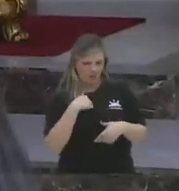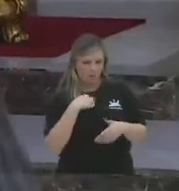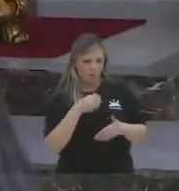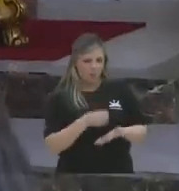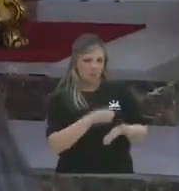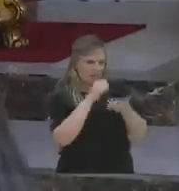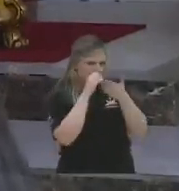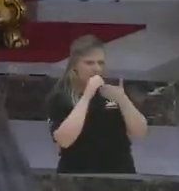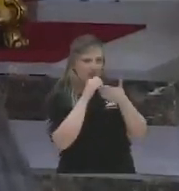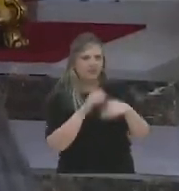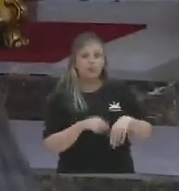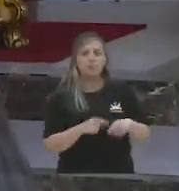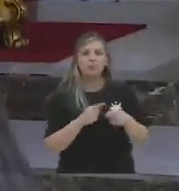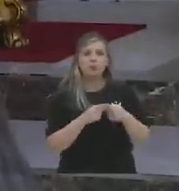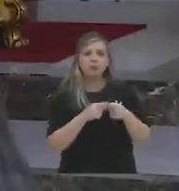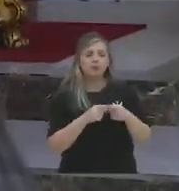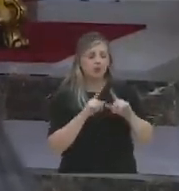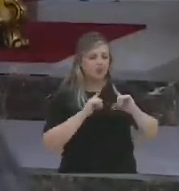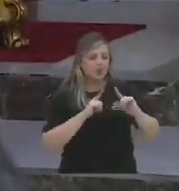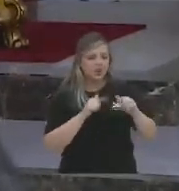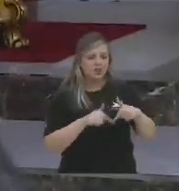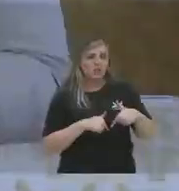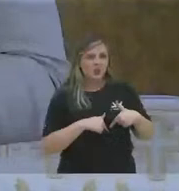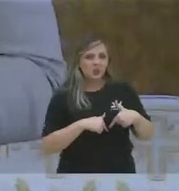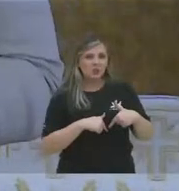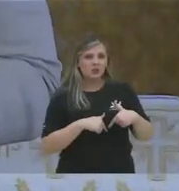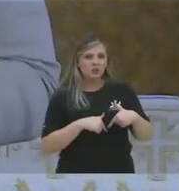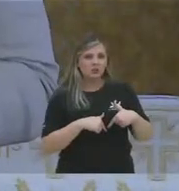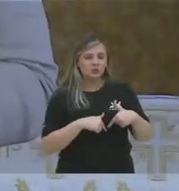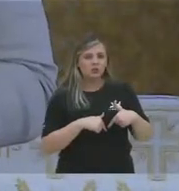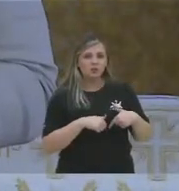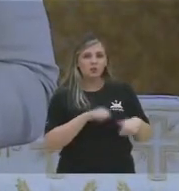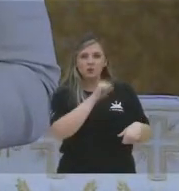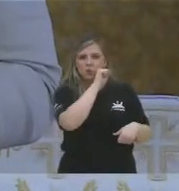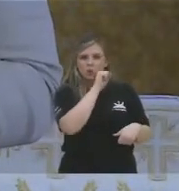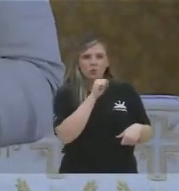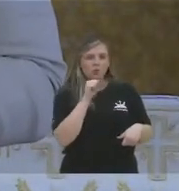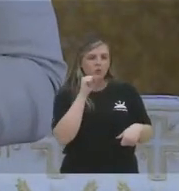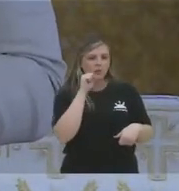com os samaritanos, não se entendiam judeus e samaritanos.